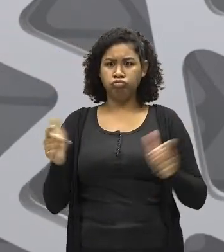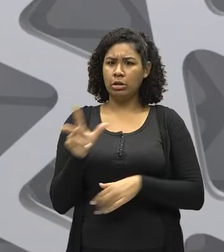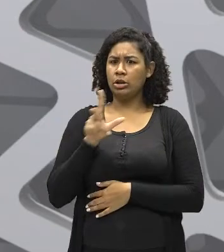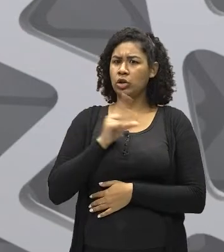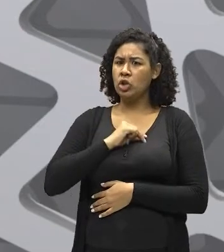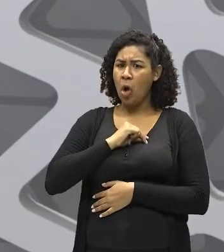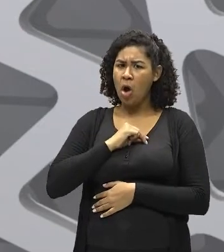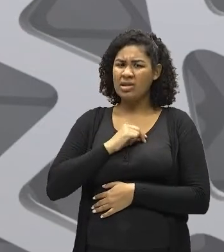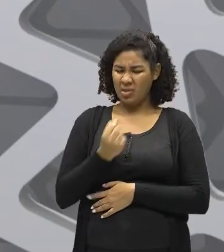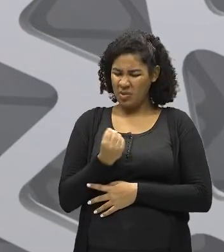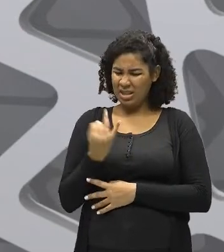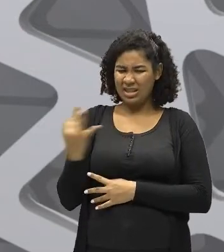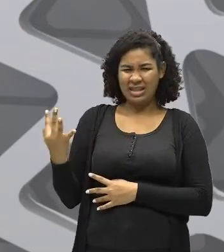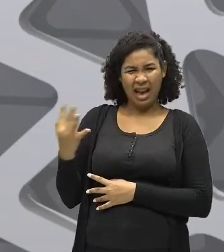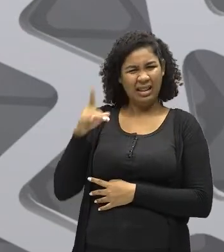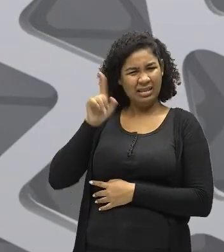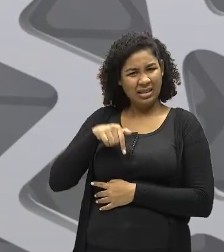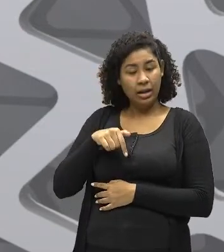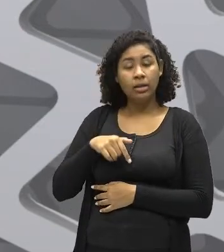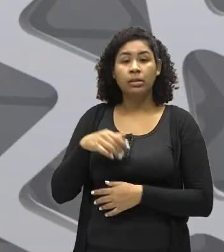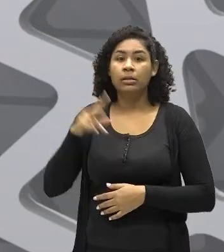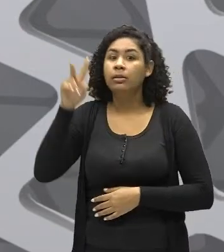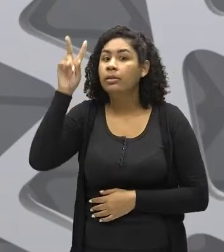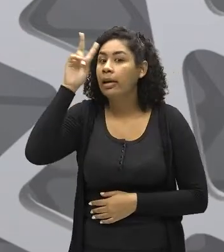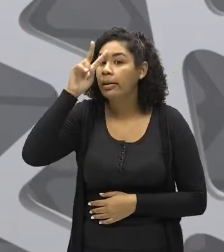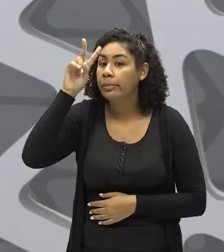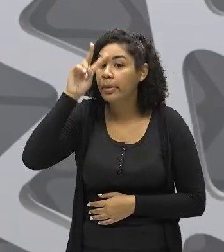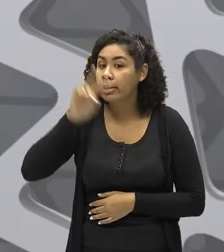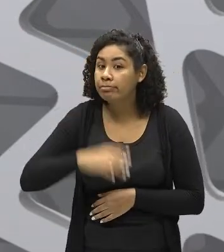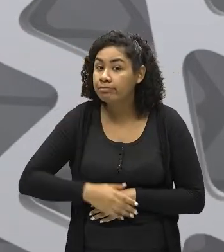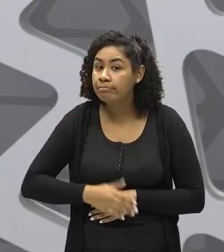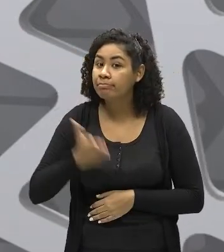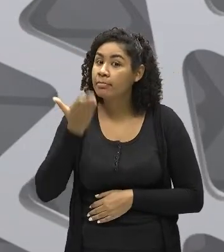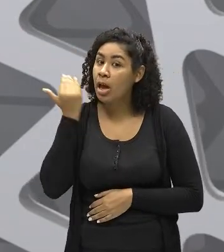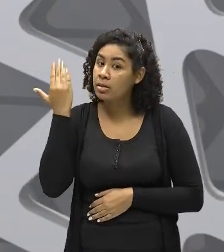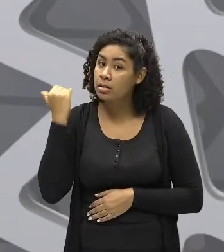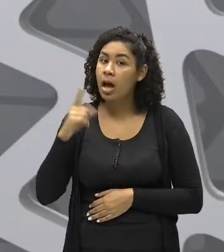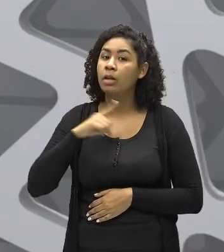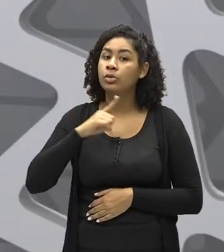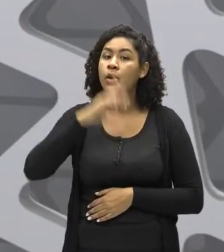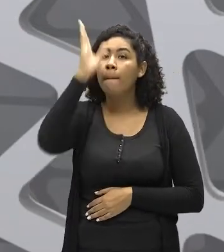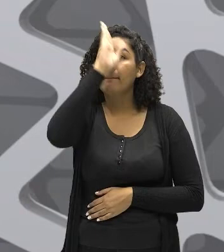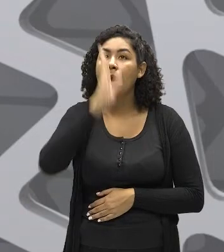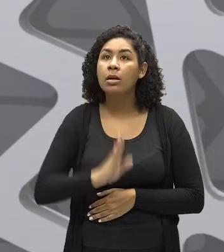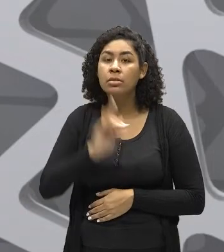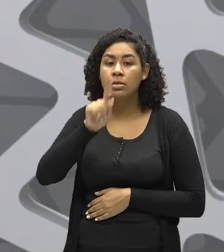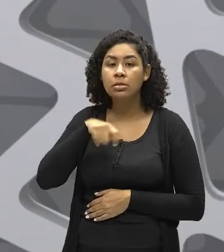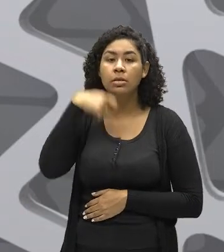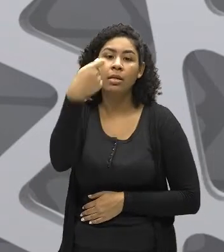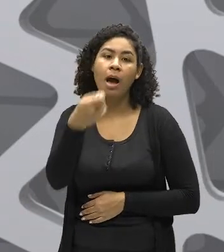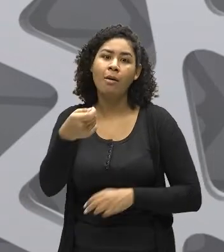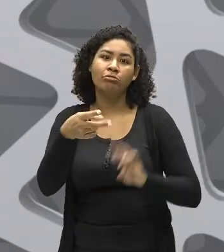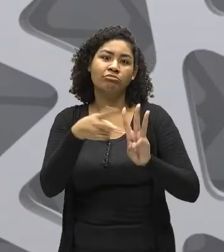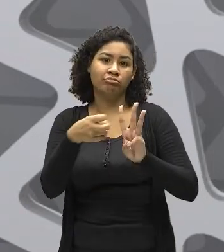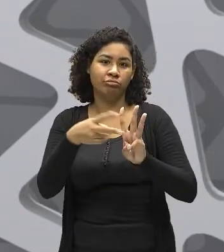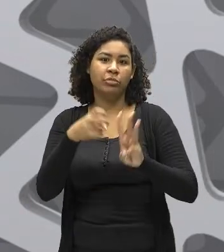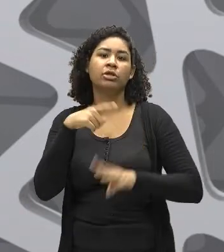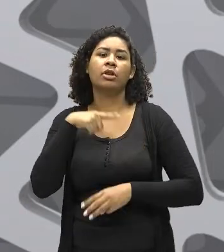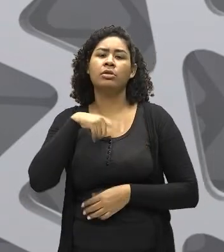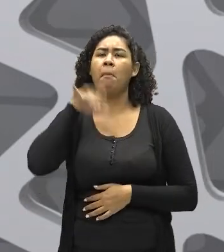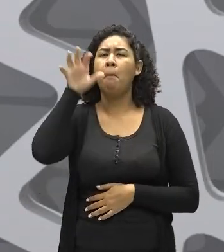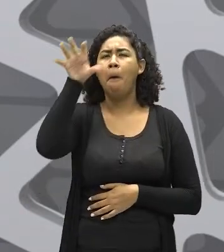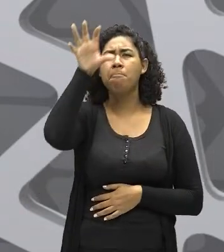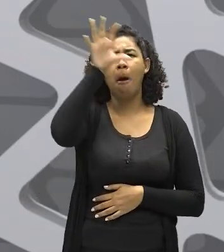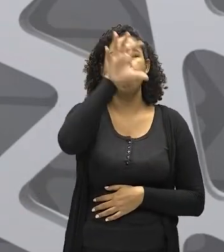o território brasileiro foi habitado por povos indígenas, inúmeras e inúmeras etnias.